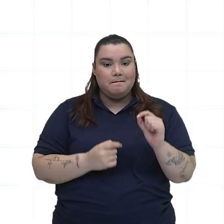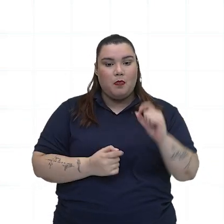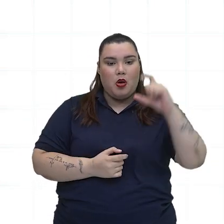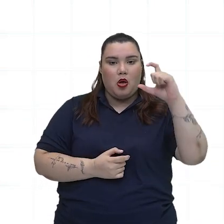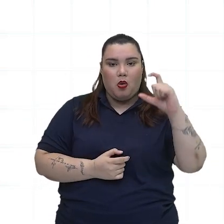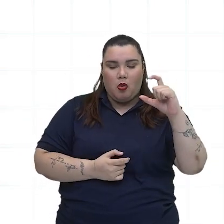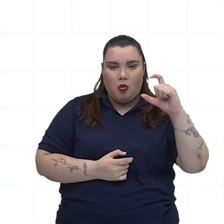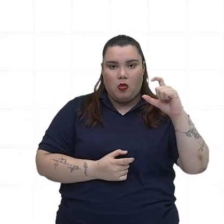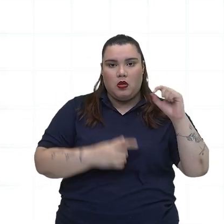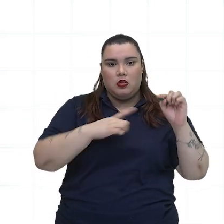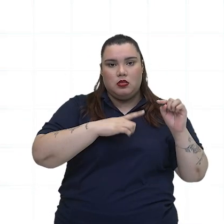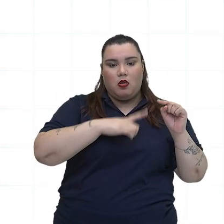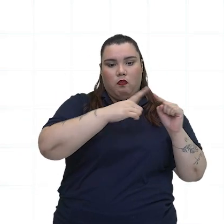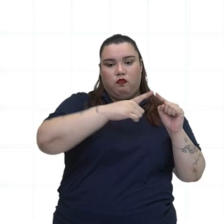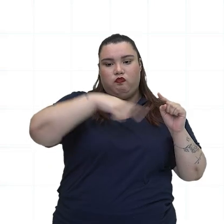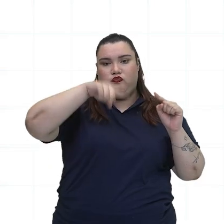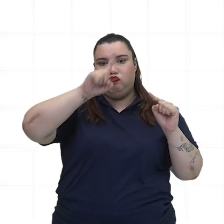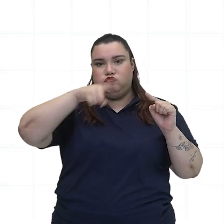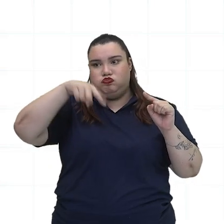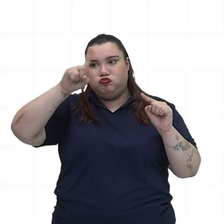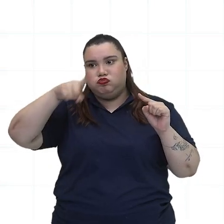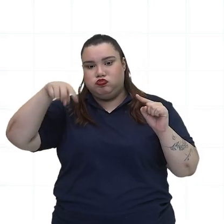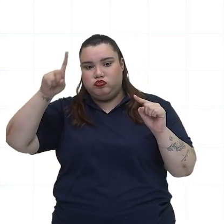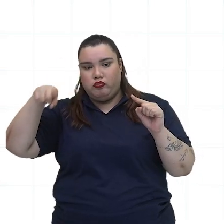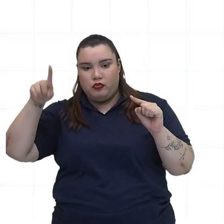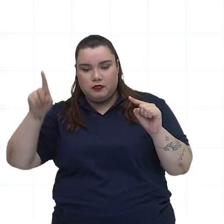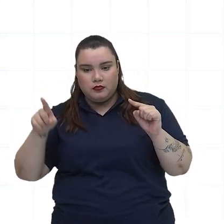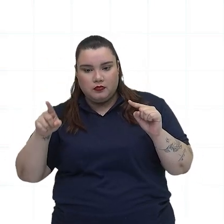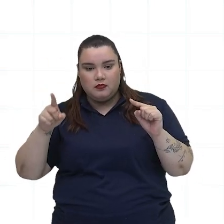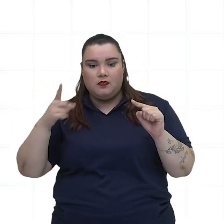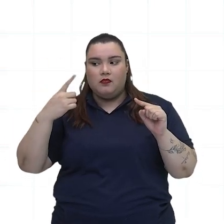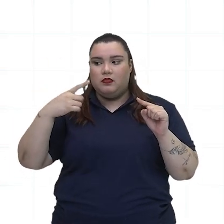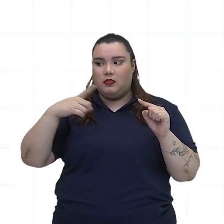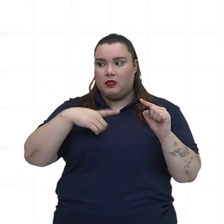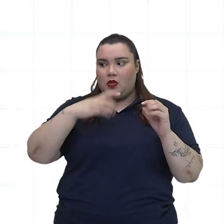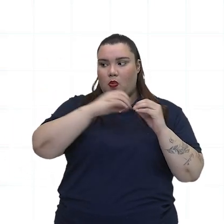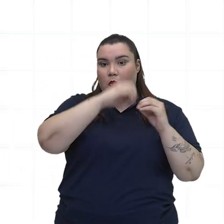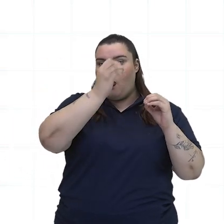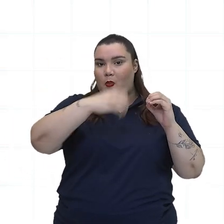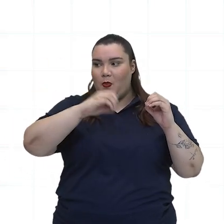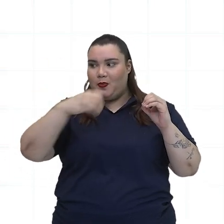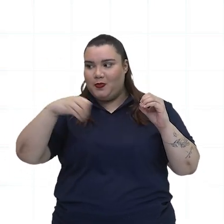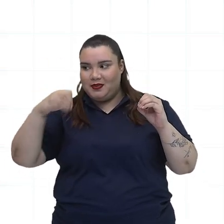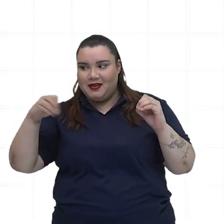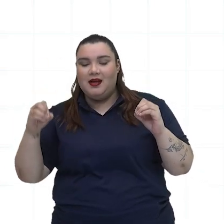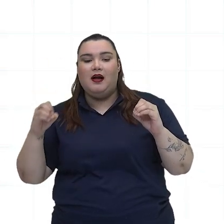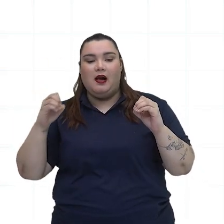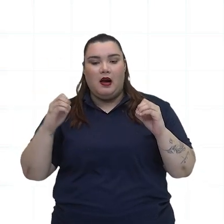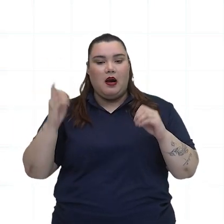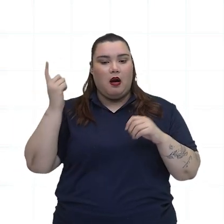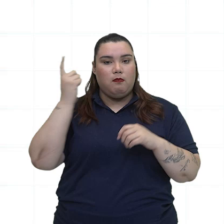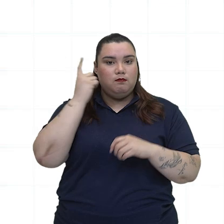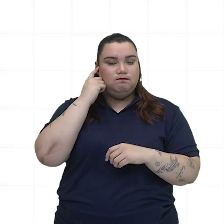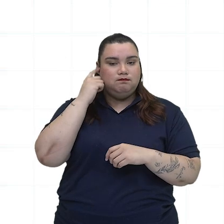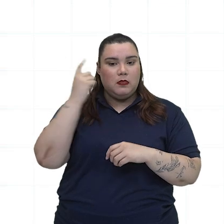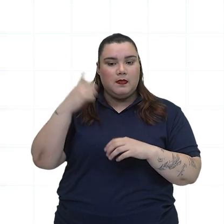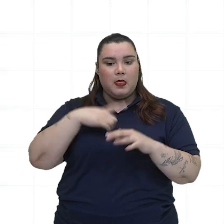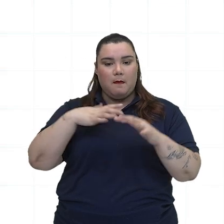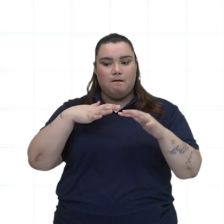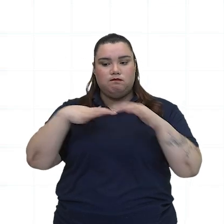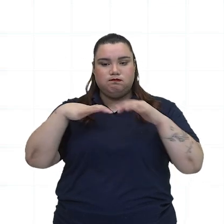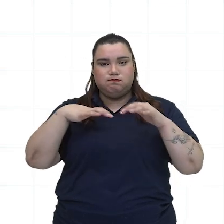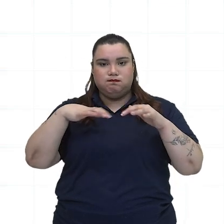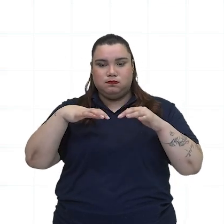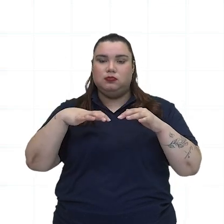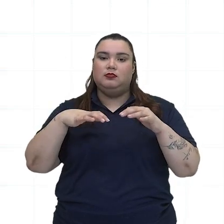irá exercer no ar. E isso faz com que os nossos tímpanos vibrem de maneira mais intensa.